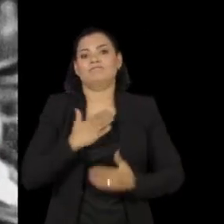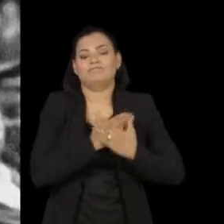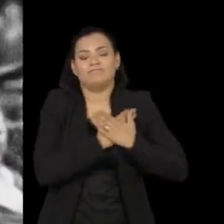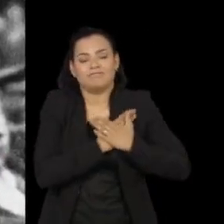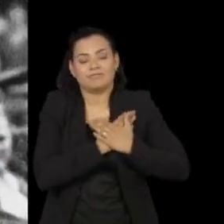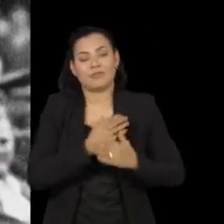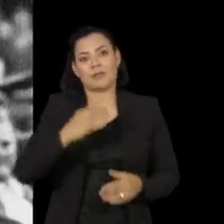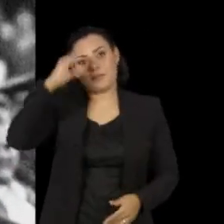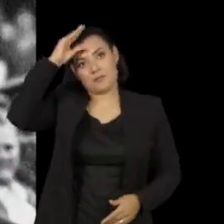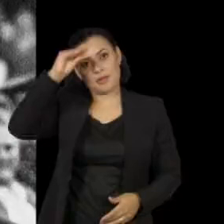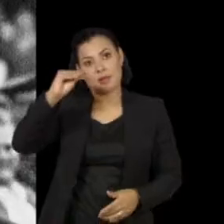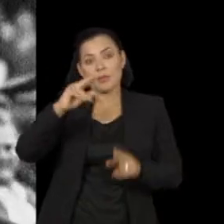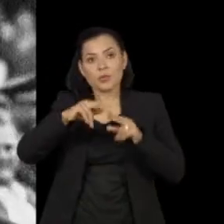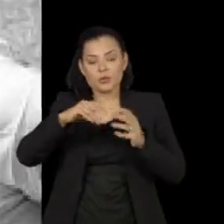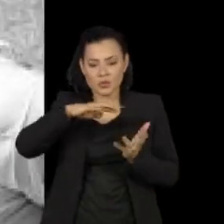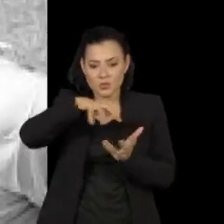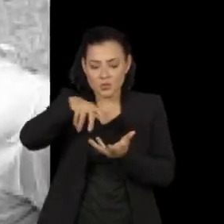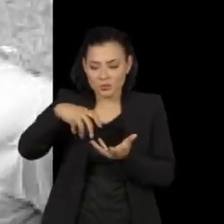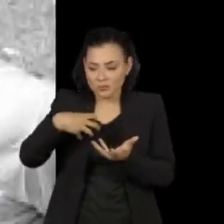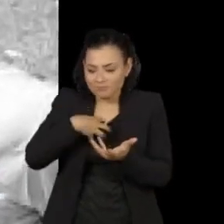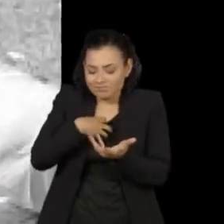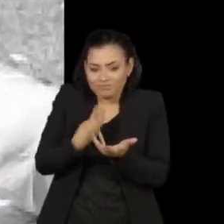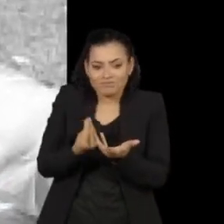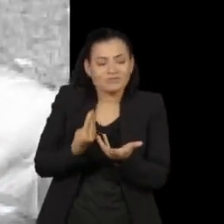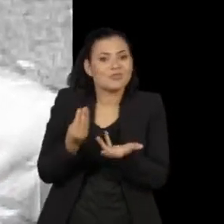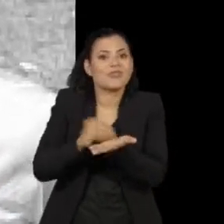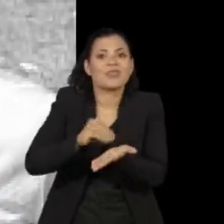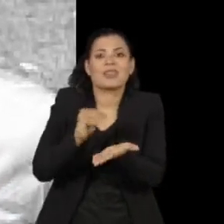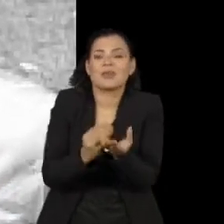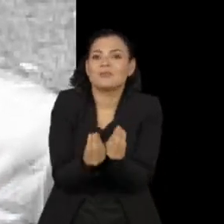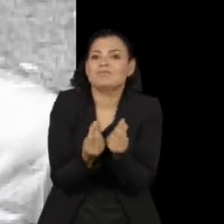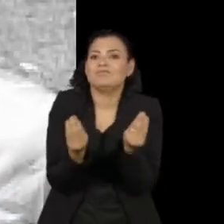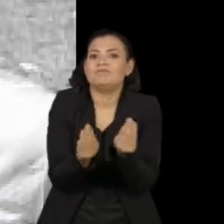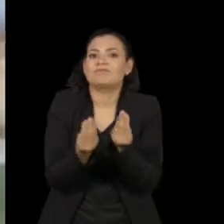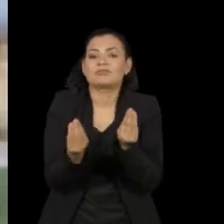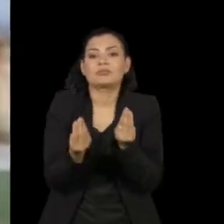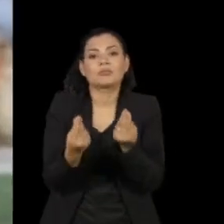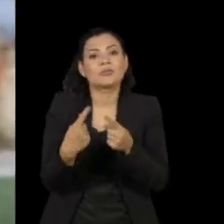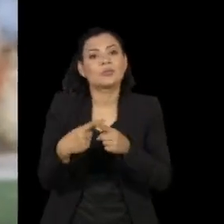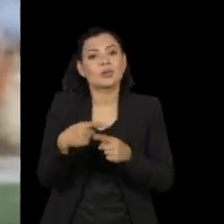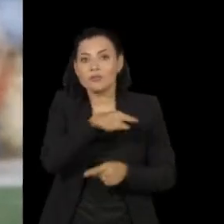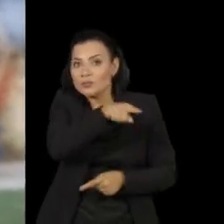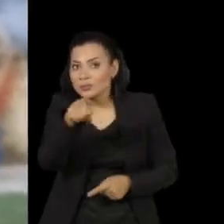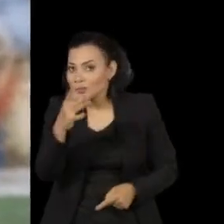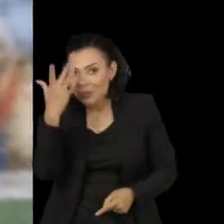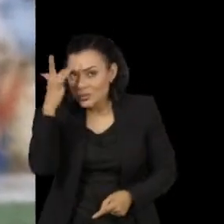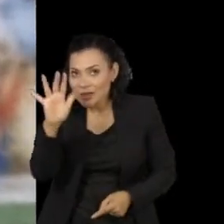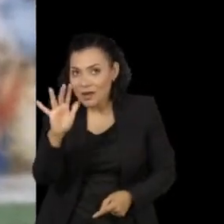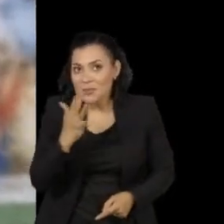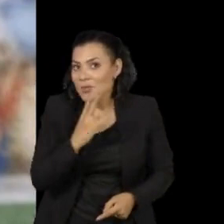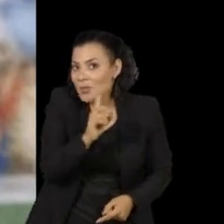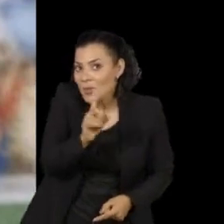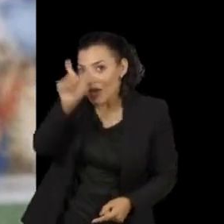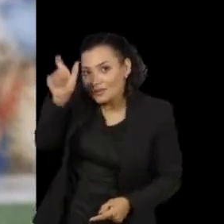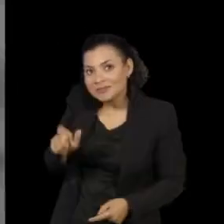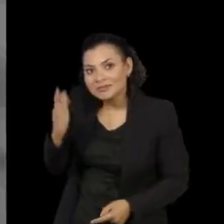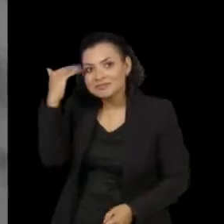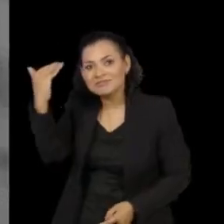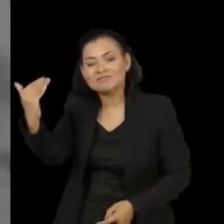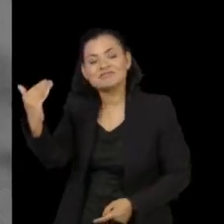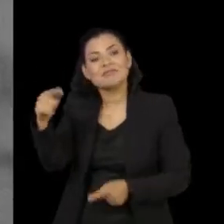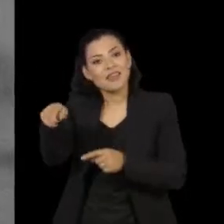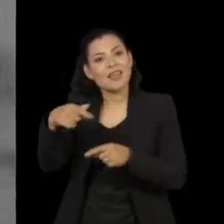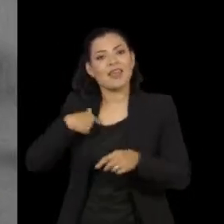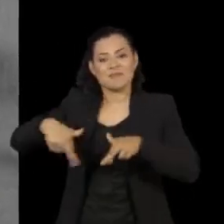Esse planeta fora do eixo, sem Pelé, talvez seja difícil para entender por quem não viu jogar. Quem não viveu o mundo com ele